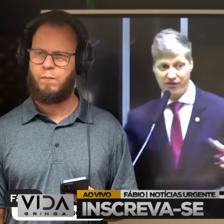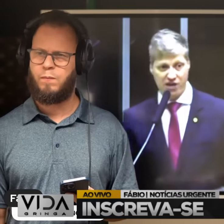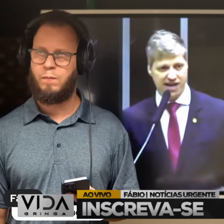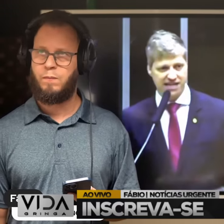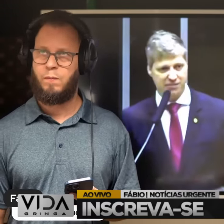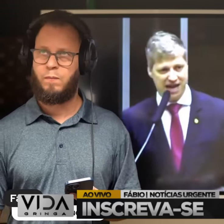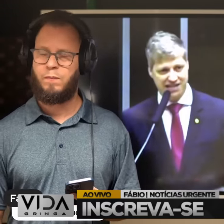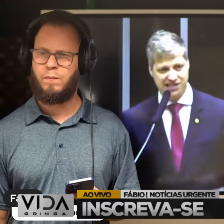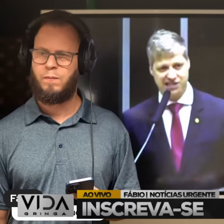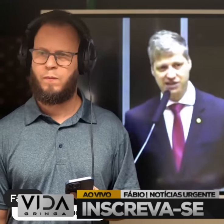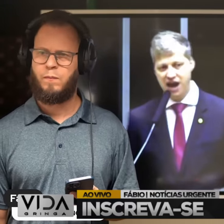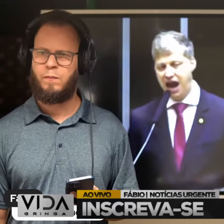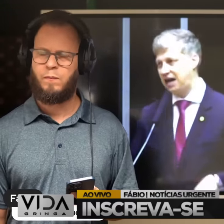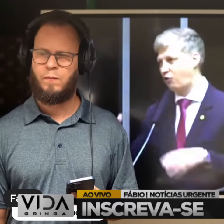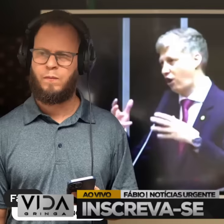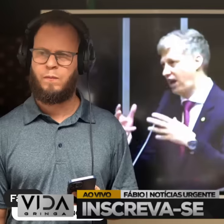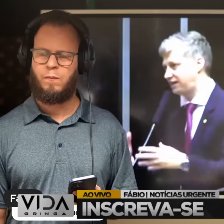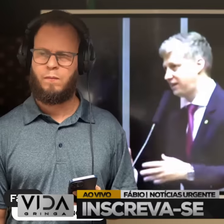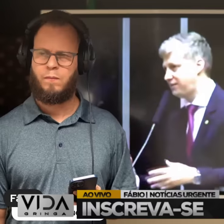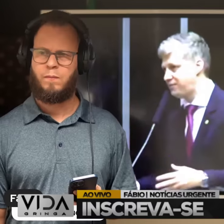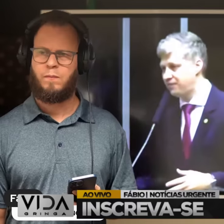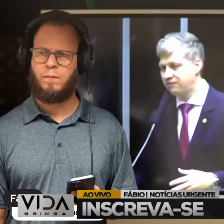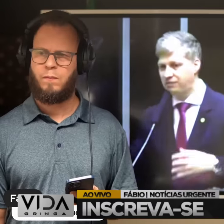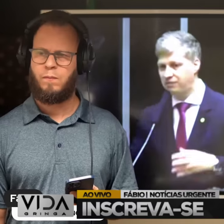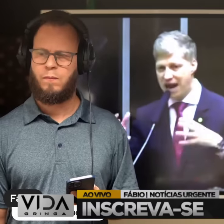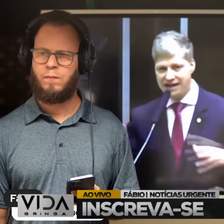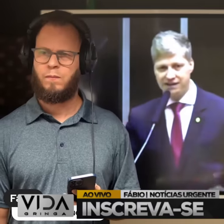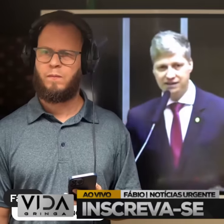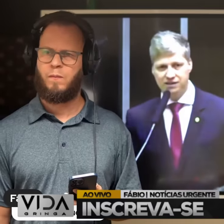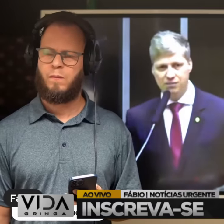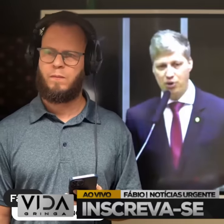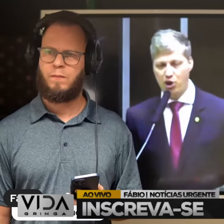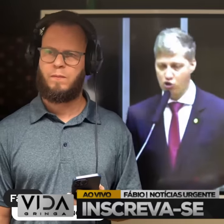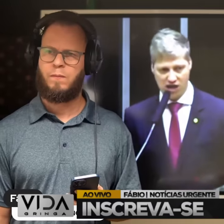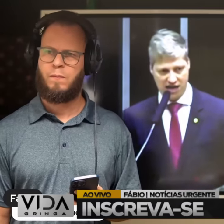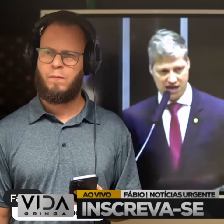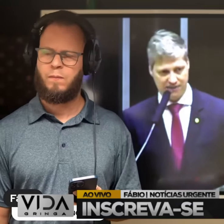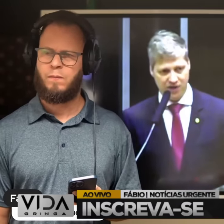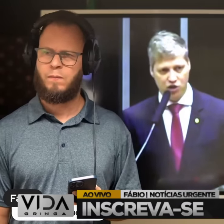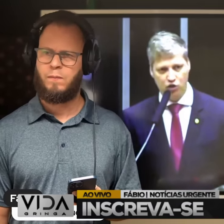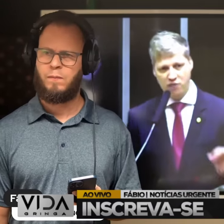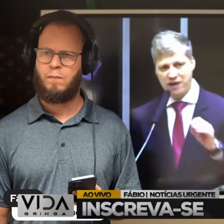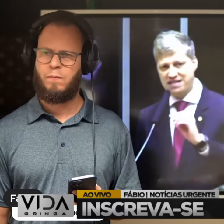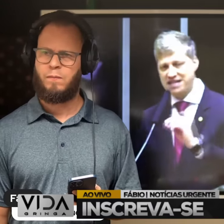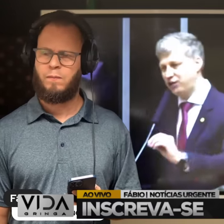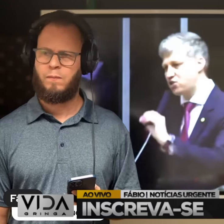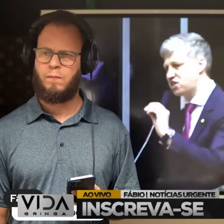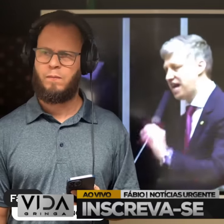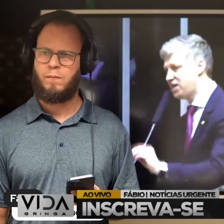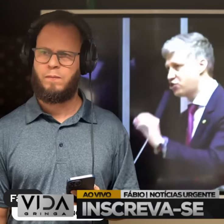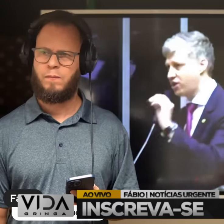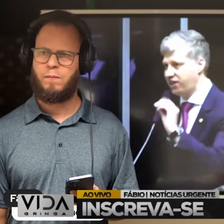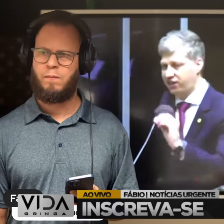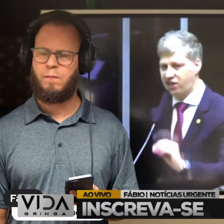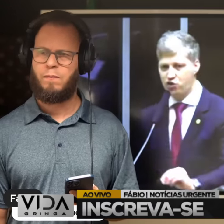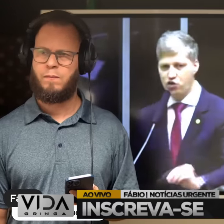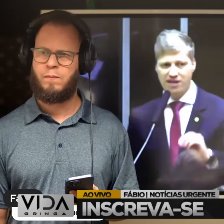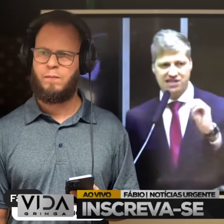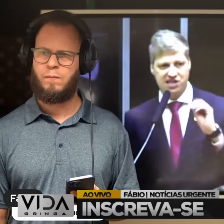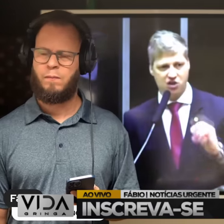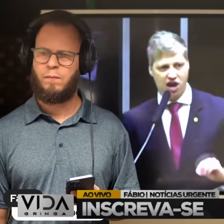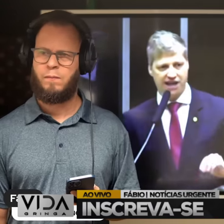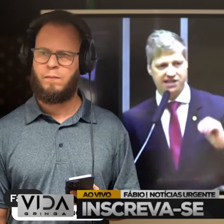sabe, venham ainda mais a coleta para protocolar. No ano passado,